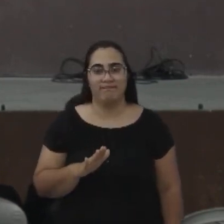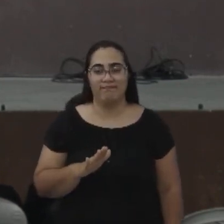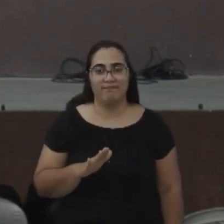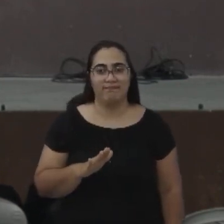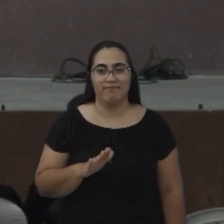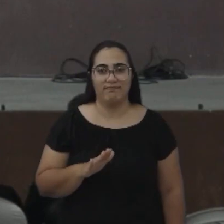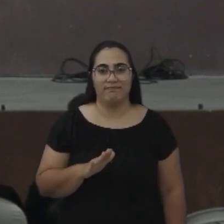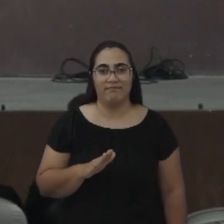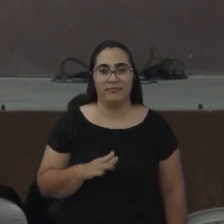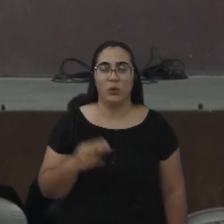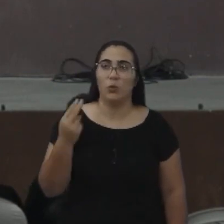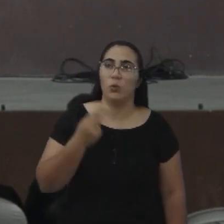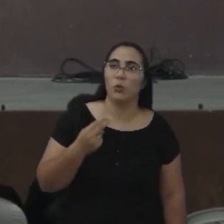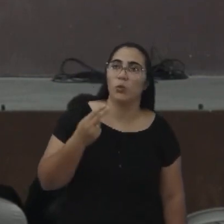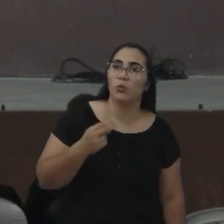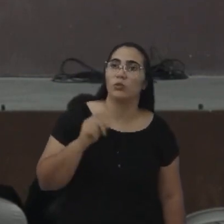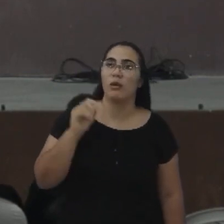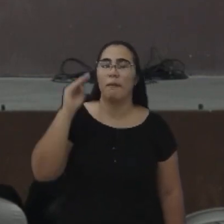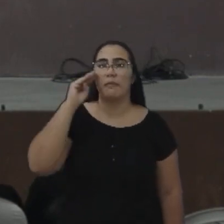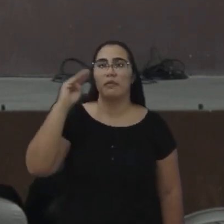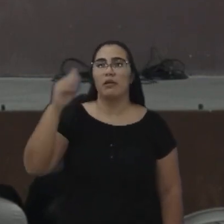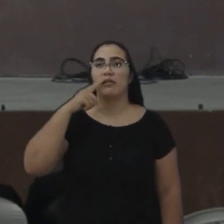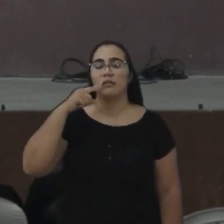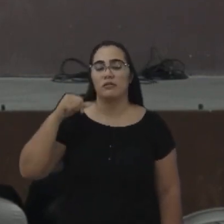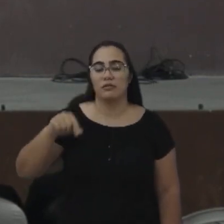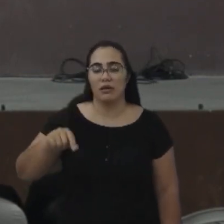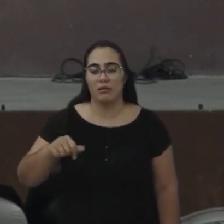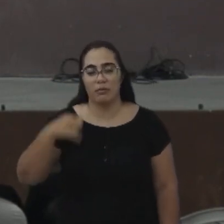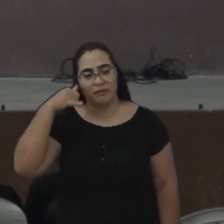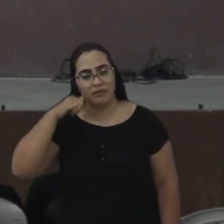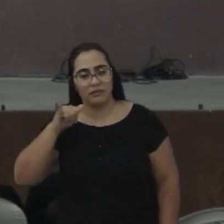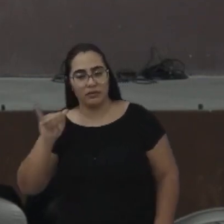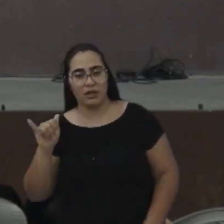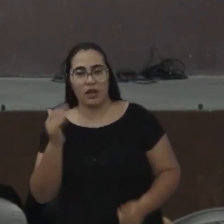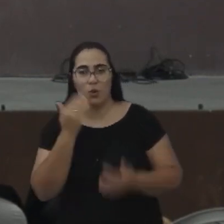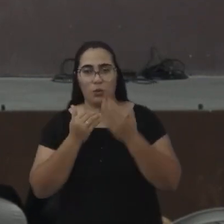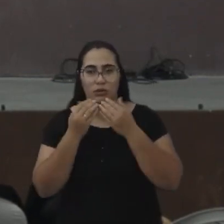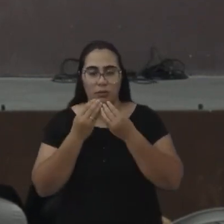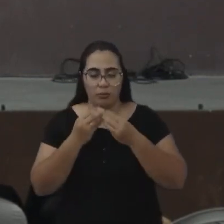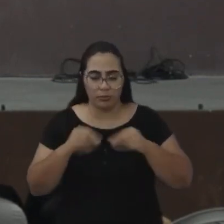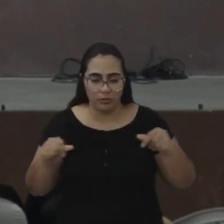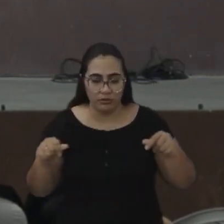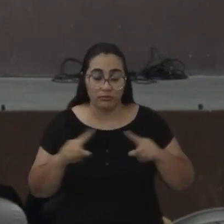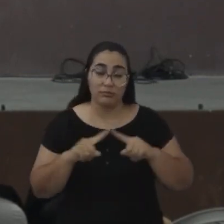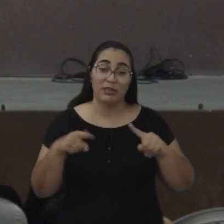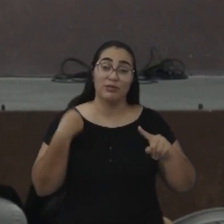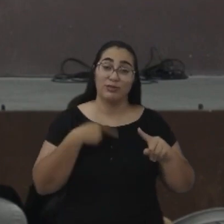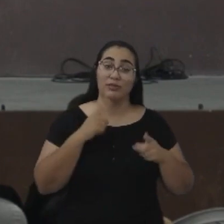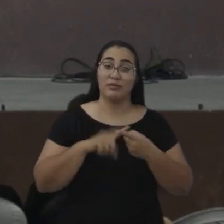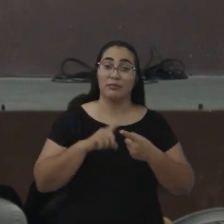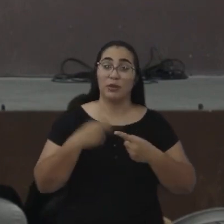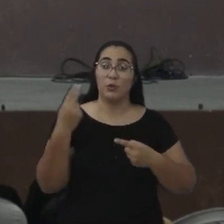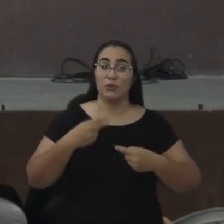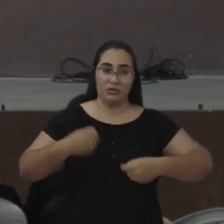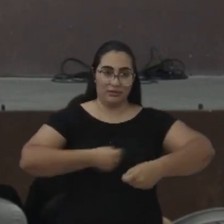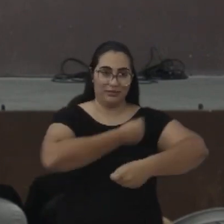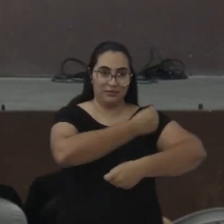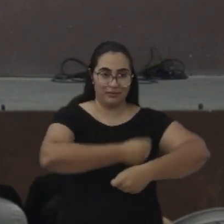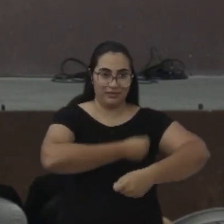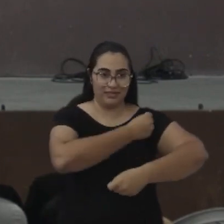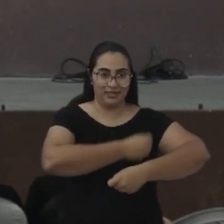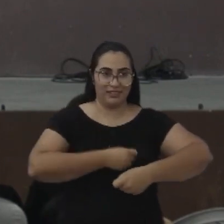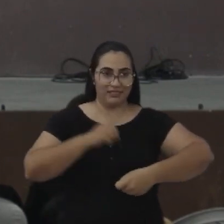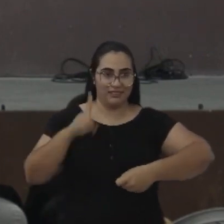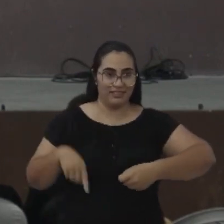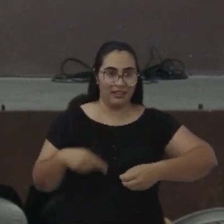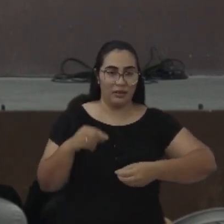Apesar do uso prioritário do sal como conservante, ele também tem a função de temperar alimentos. Mesmo na época de Jesus também essa